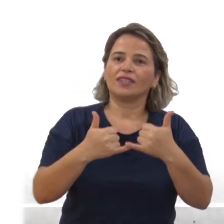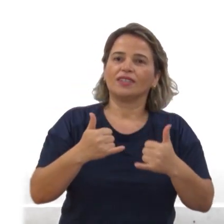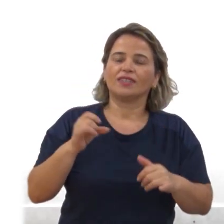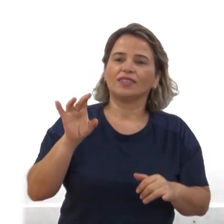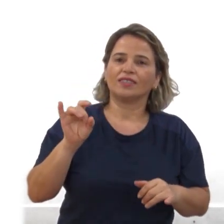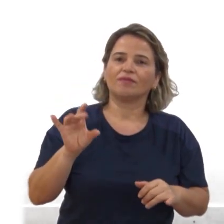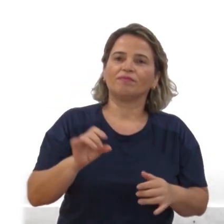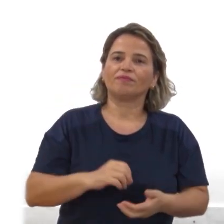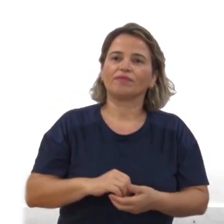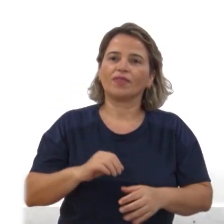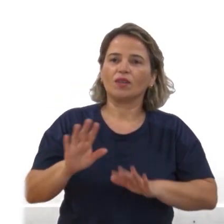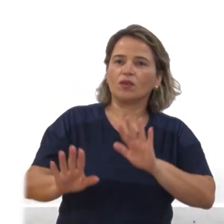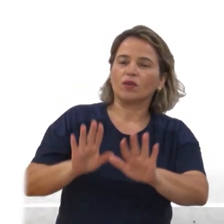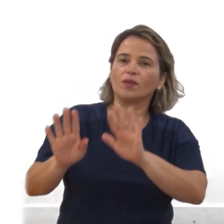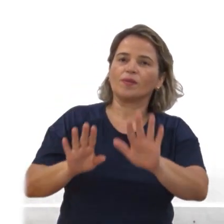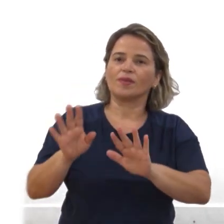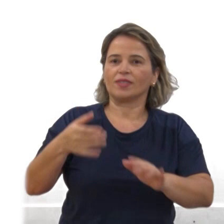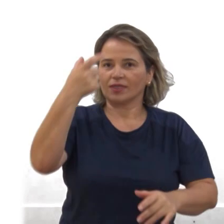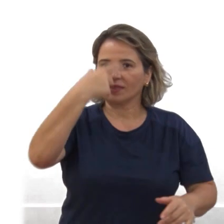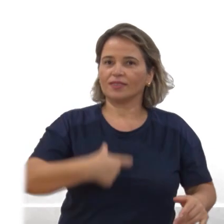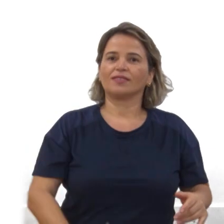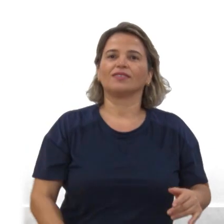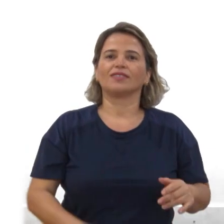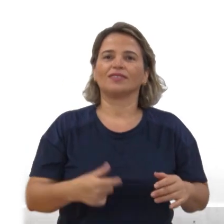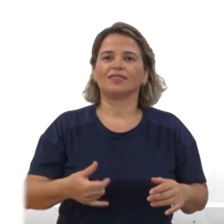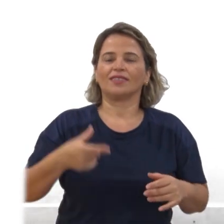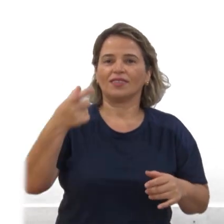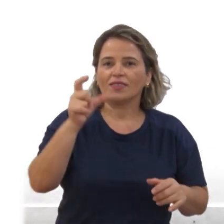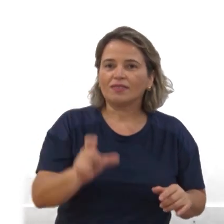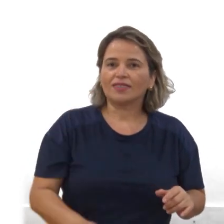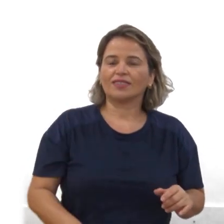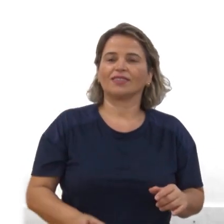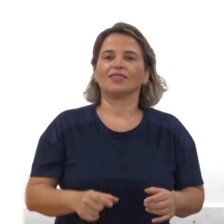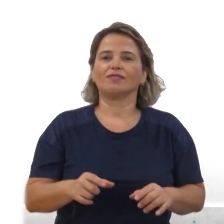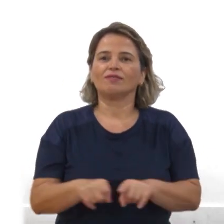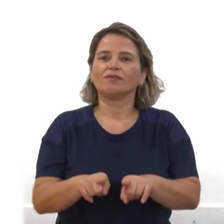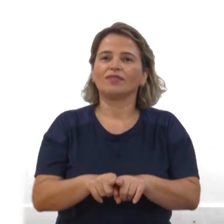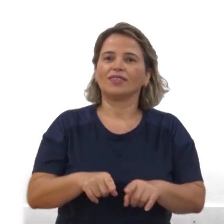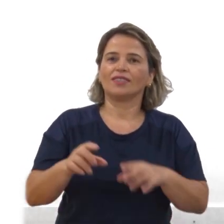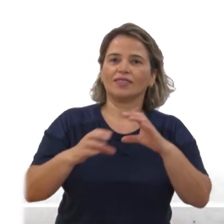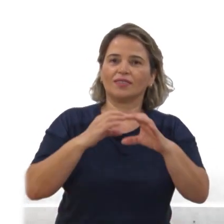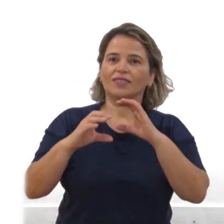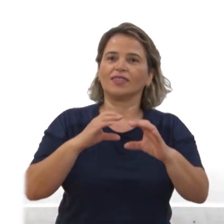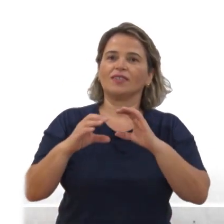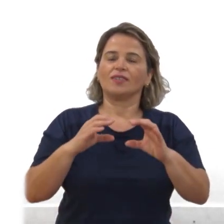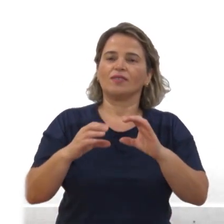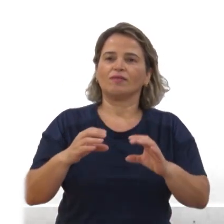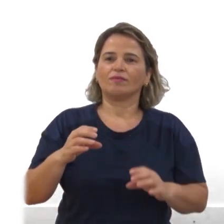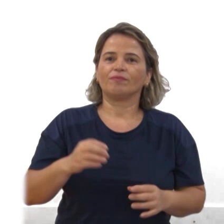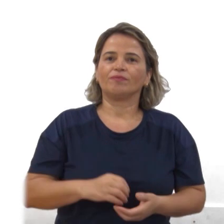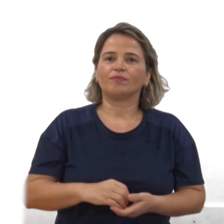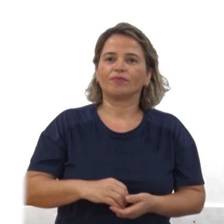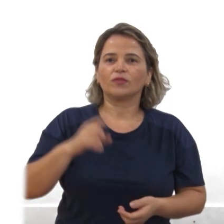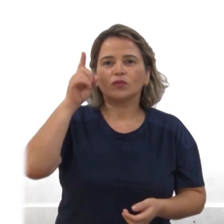em situações de colaboração e compartilhamento, comunicar-se no cotidiano, percepção dos